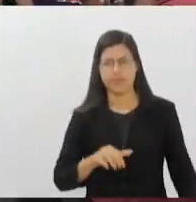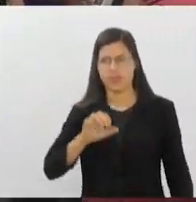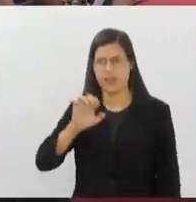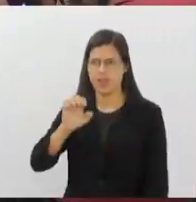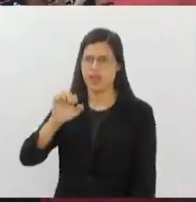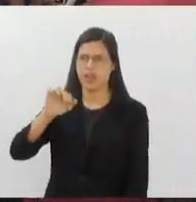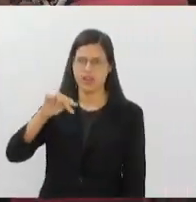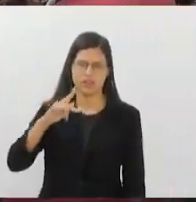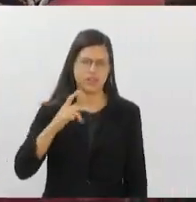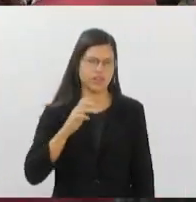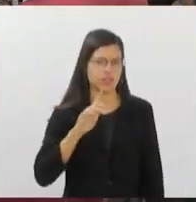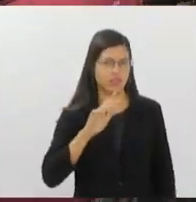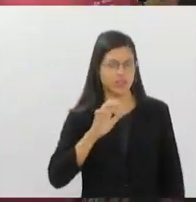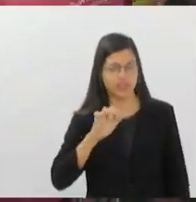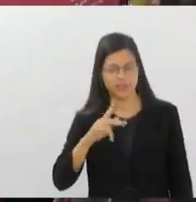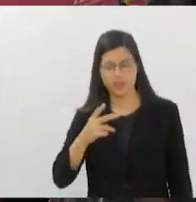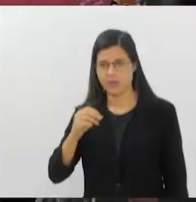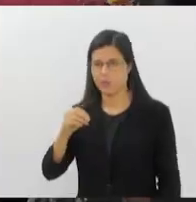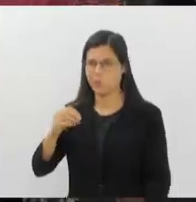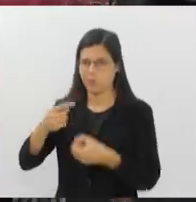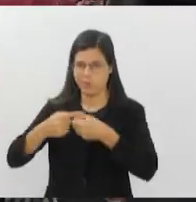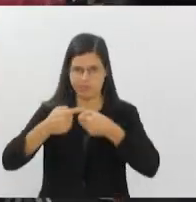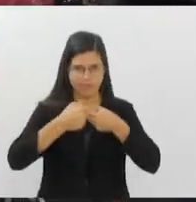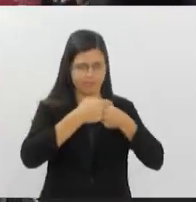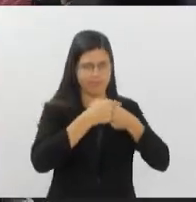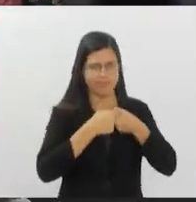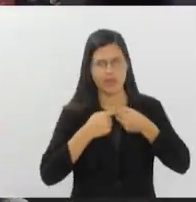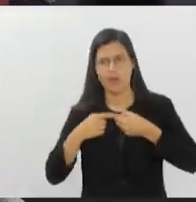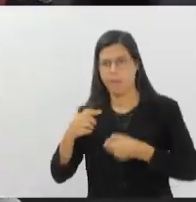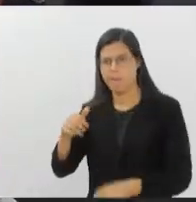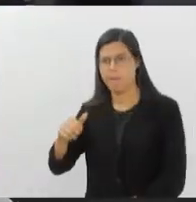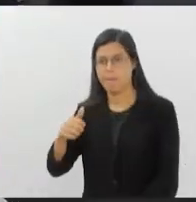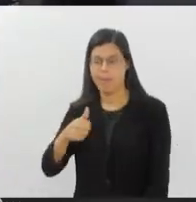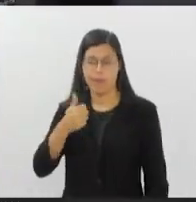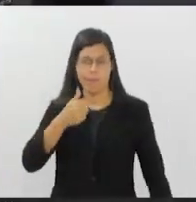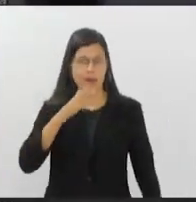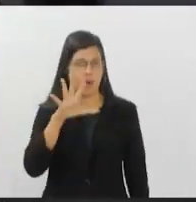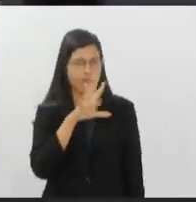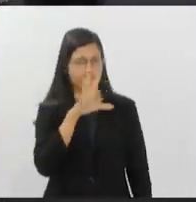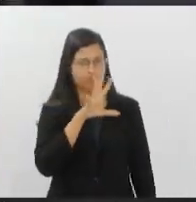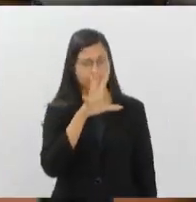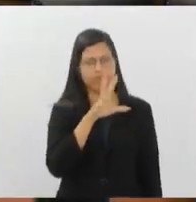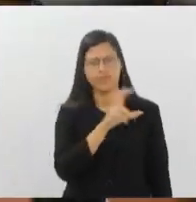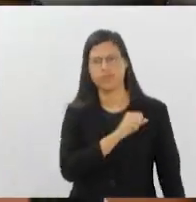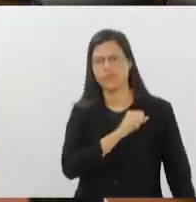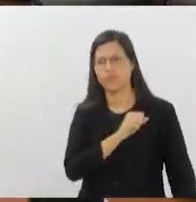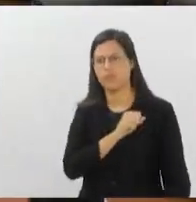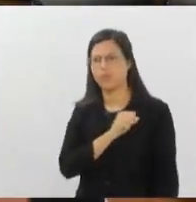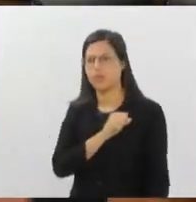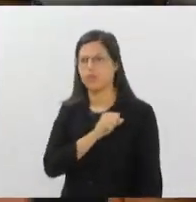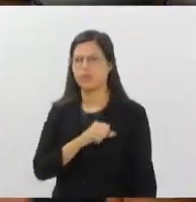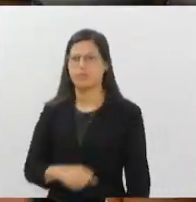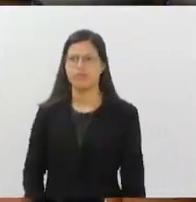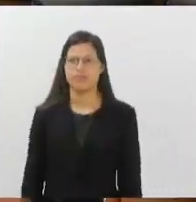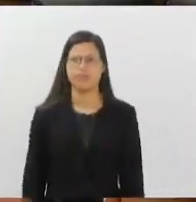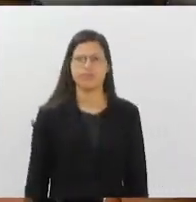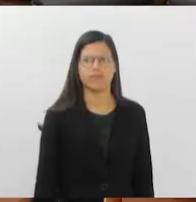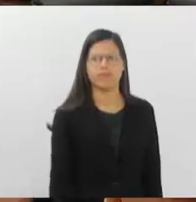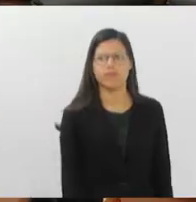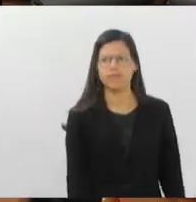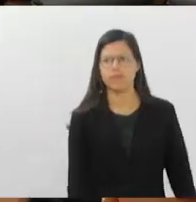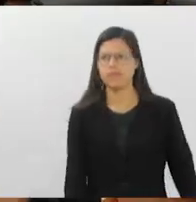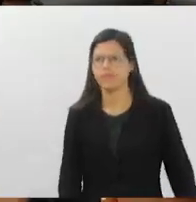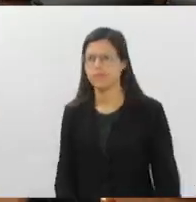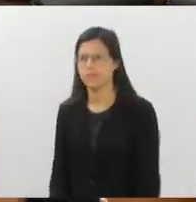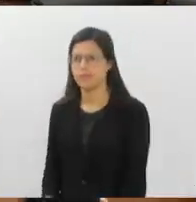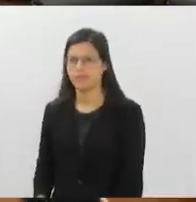Engenho de Dentro me alucina, meu primeiro amor. Eu de Pierrot, você de